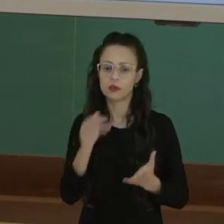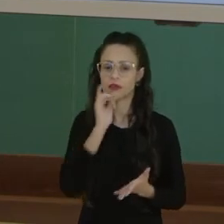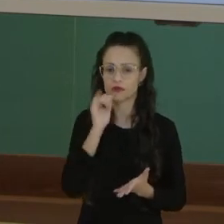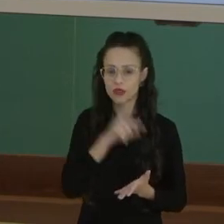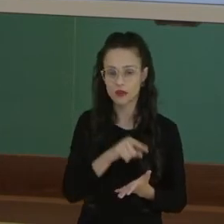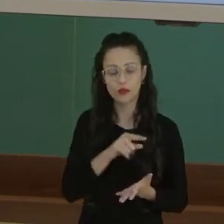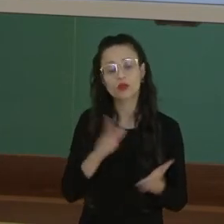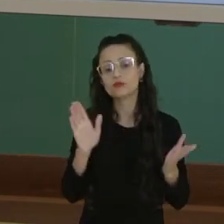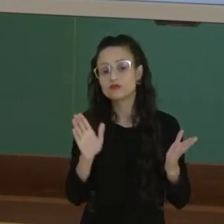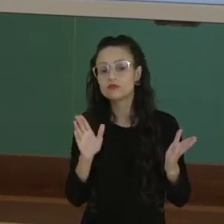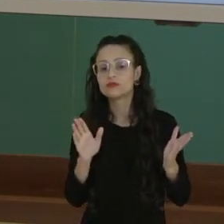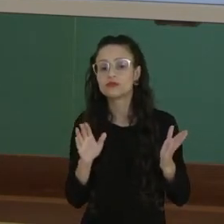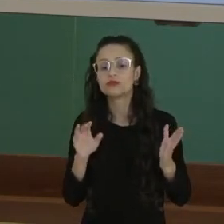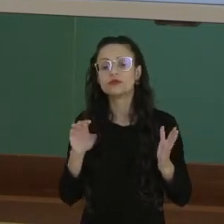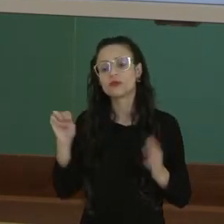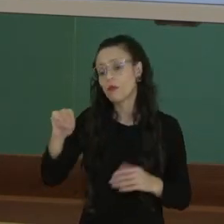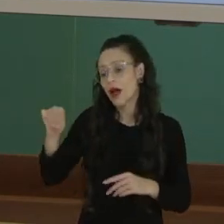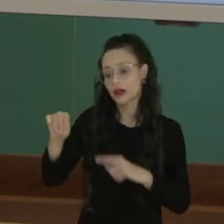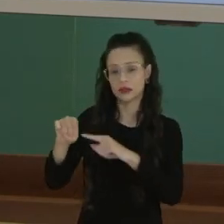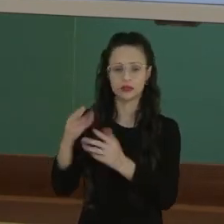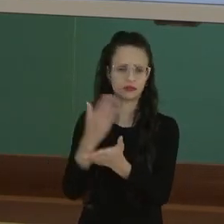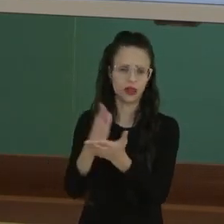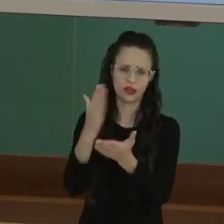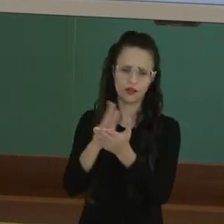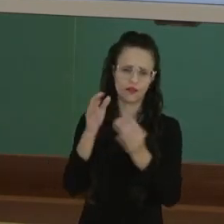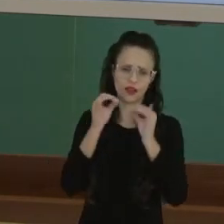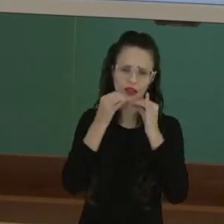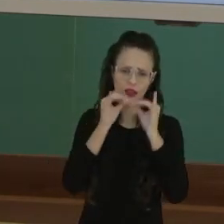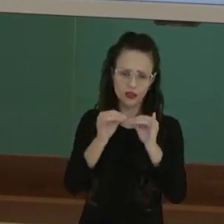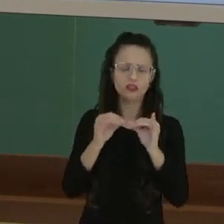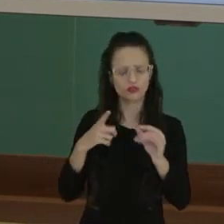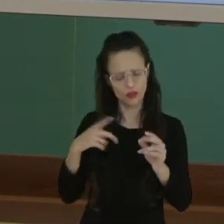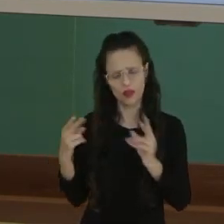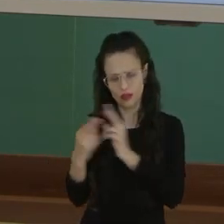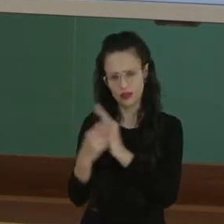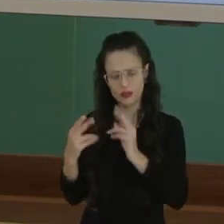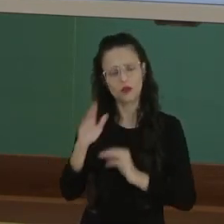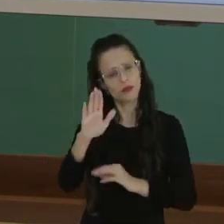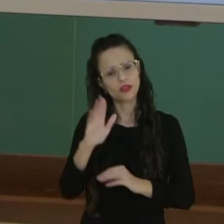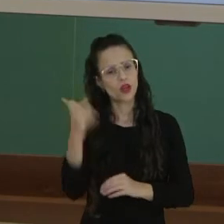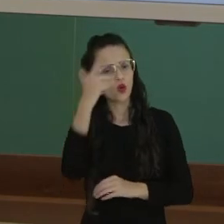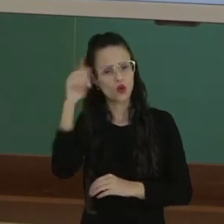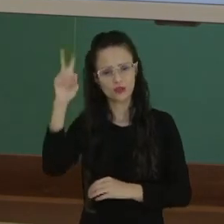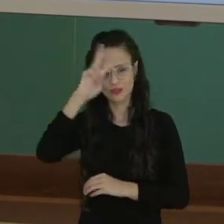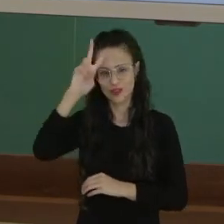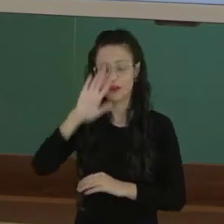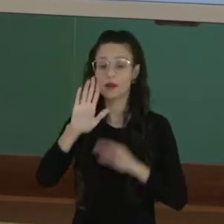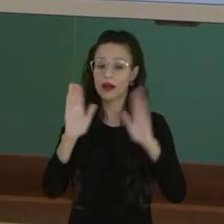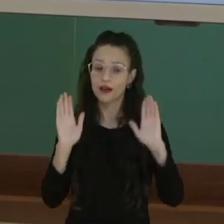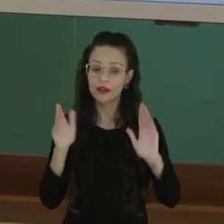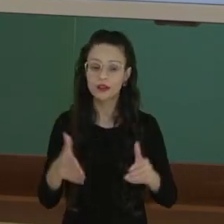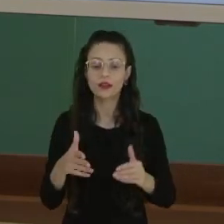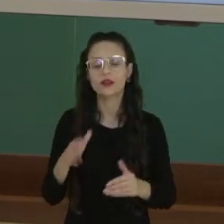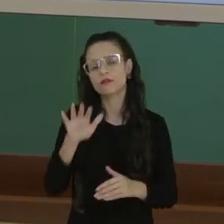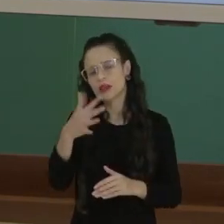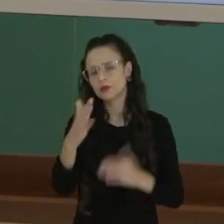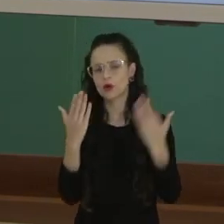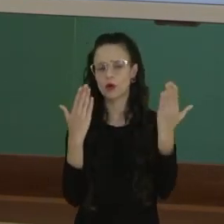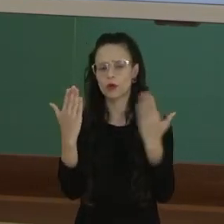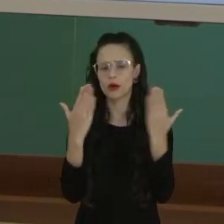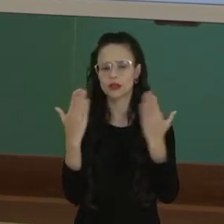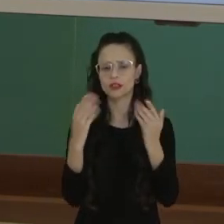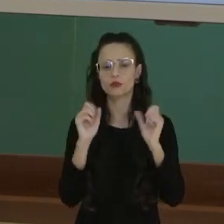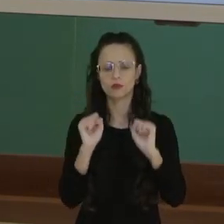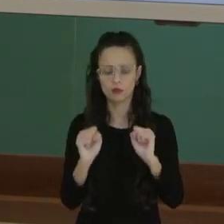exemplo com massa, né? Não tem nada a ver com... Tem uma relaçãozinha com energia, mas é outra história. Mas aqui é a mesma ideia, a gente pode usar essa